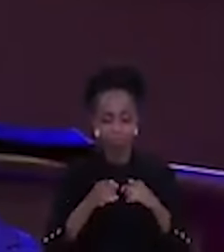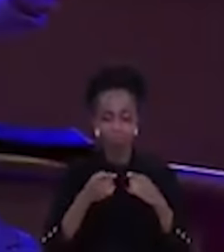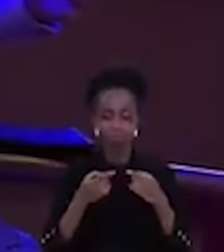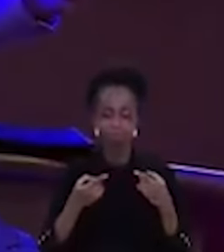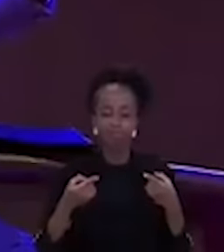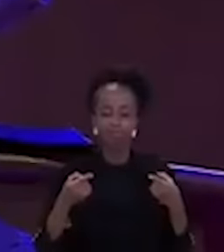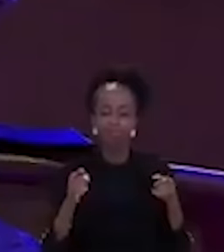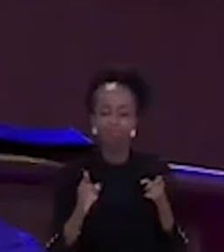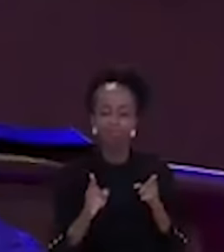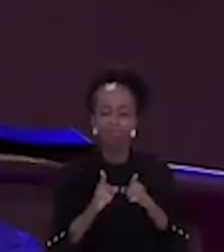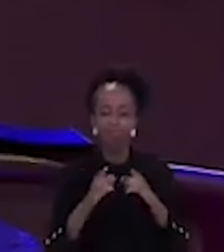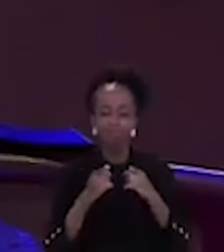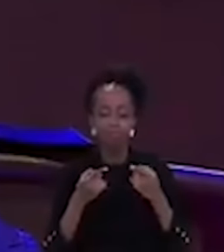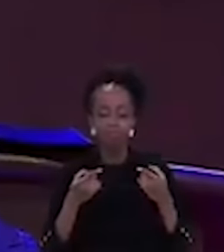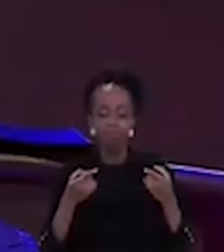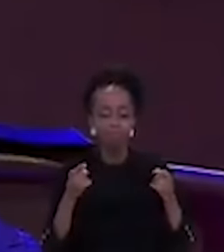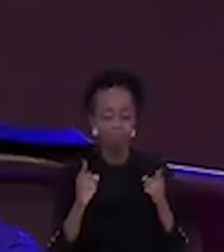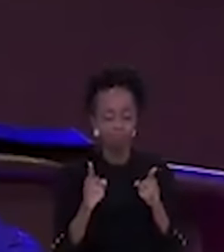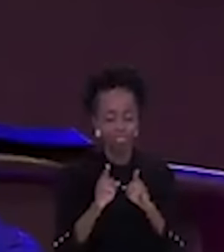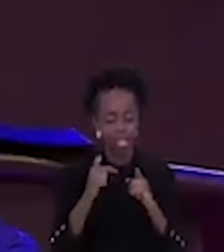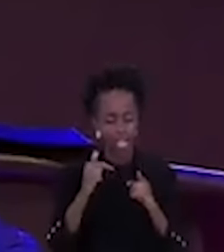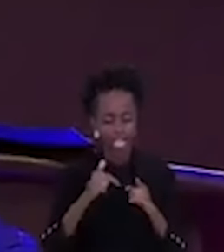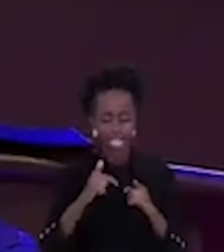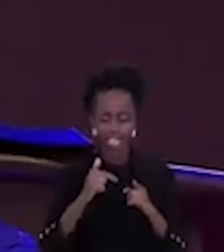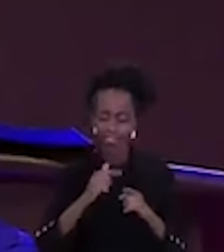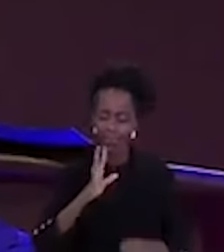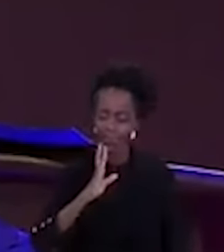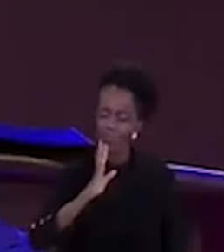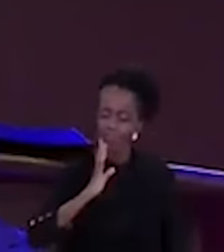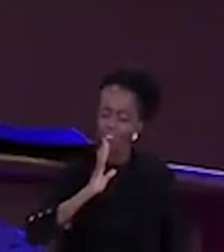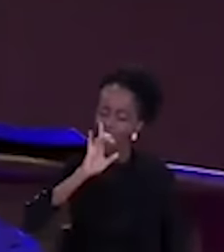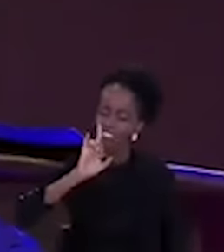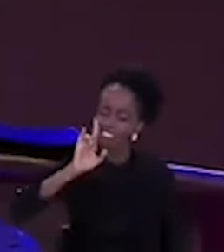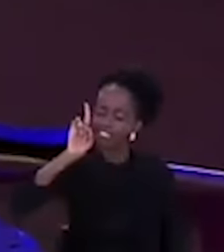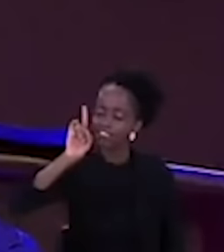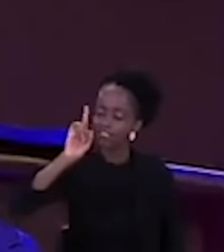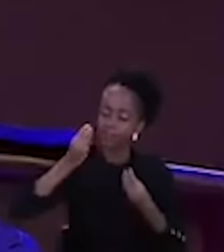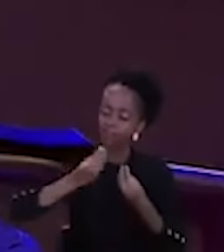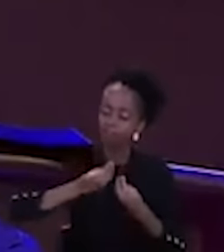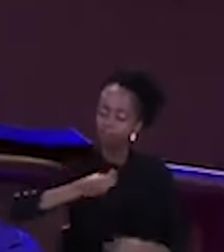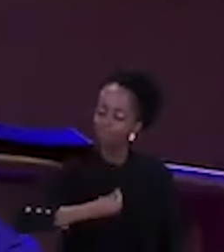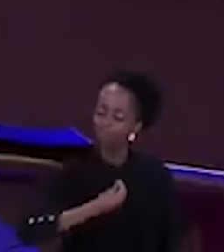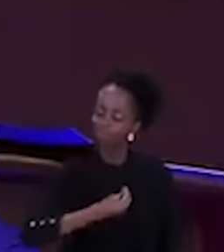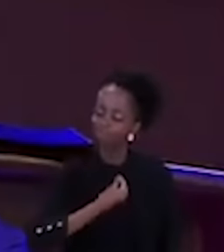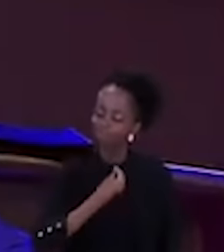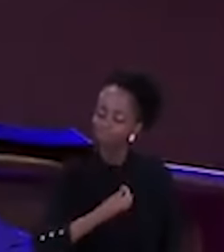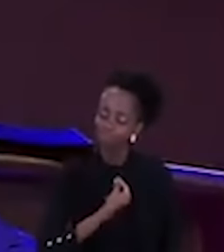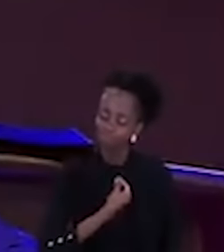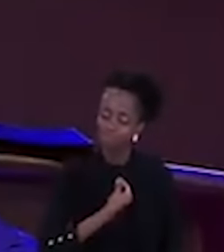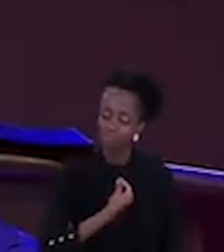no altar, eu bebo desta água, a água da vida.